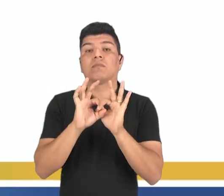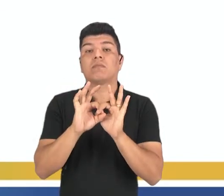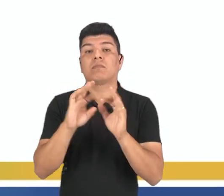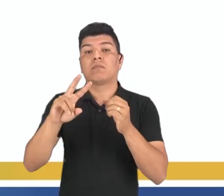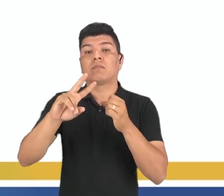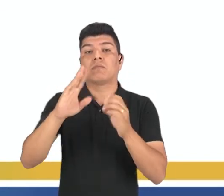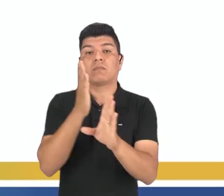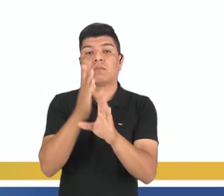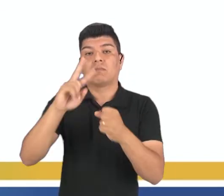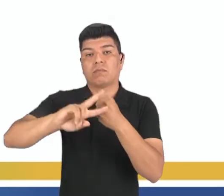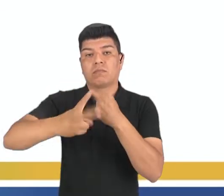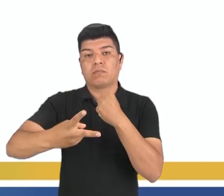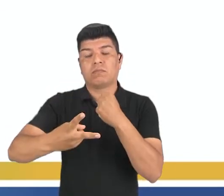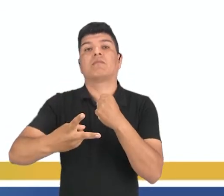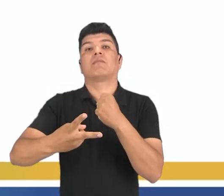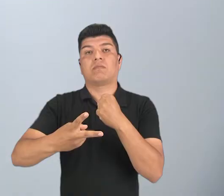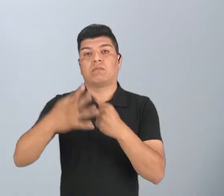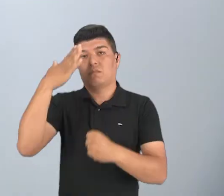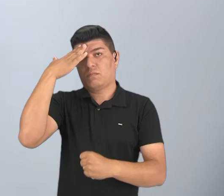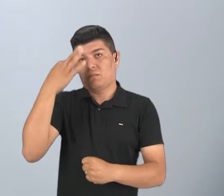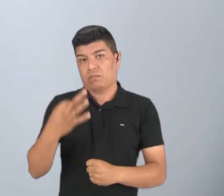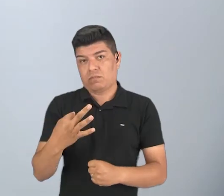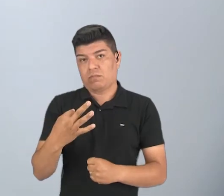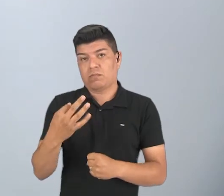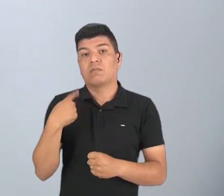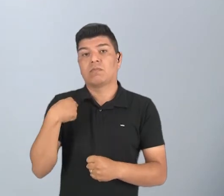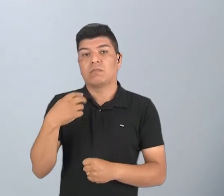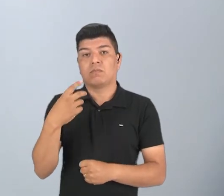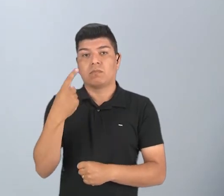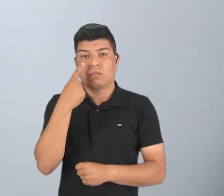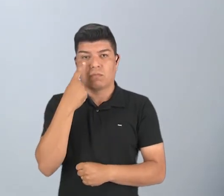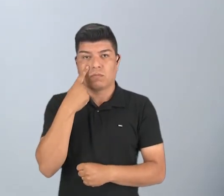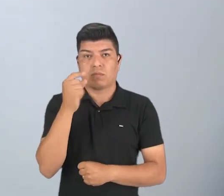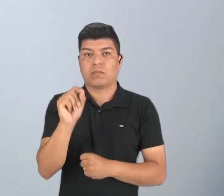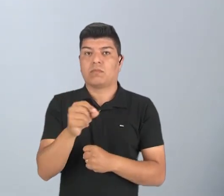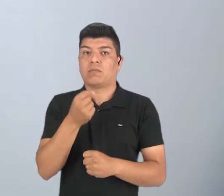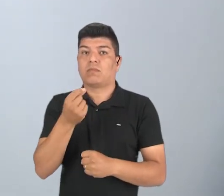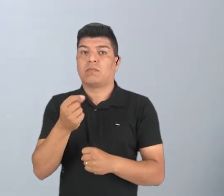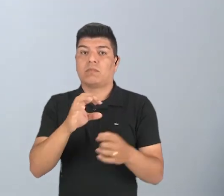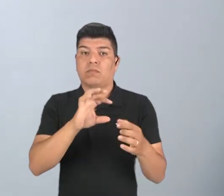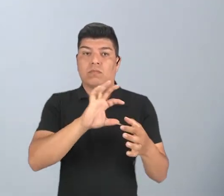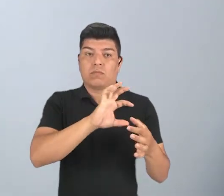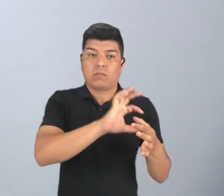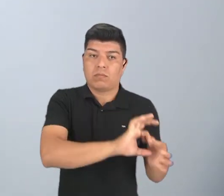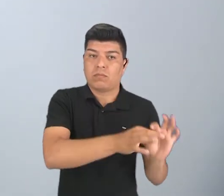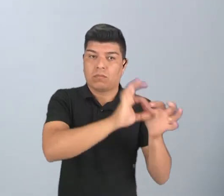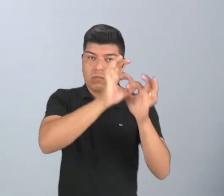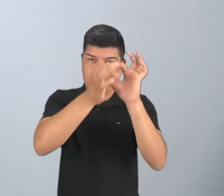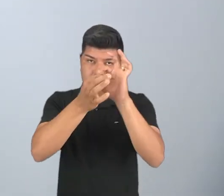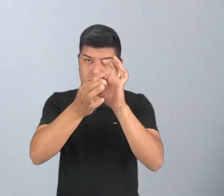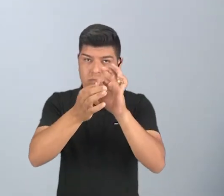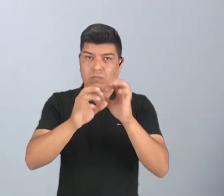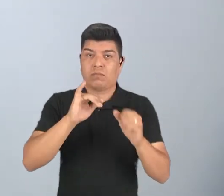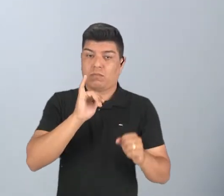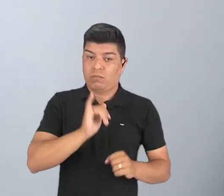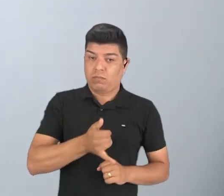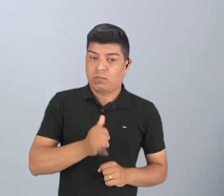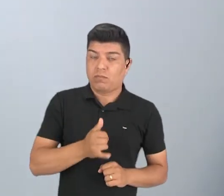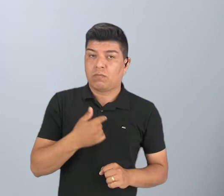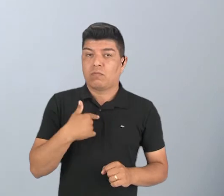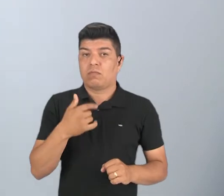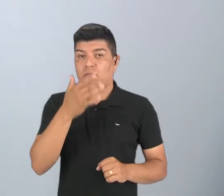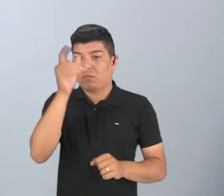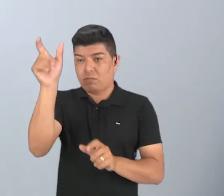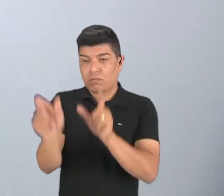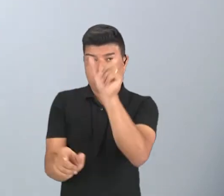e consequência? É saber observar a coerência, a relação entre narrador, personagens